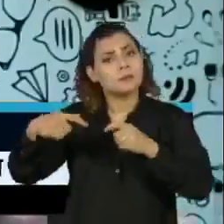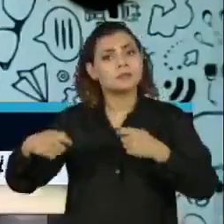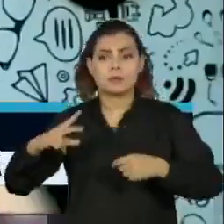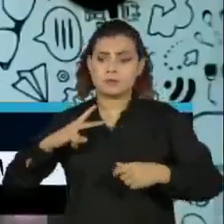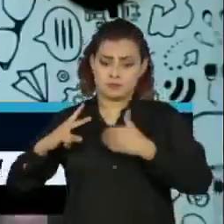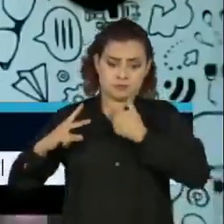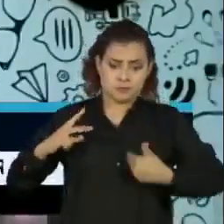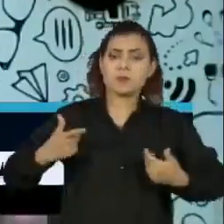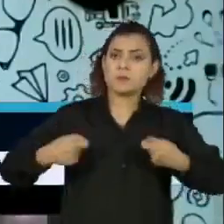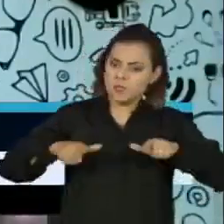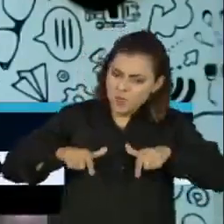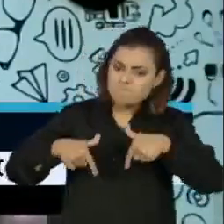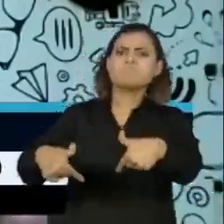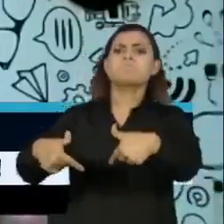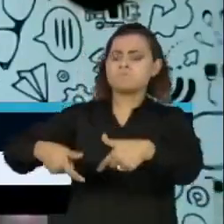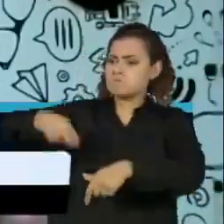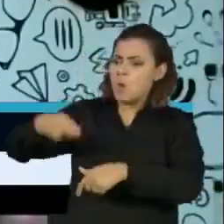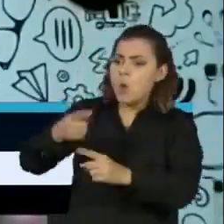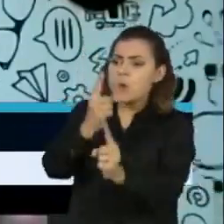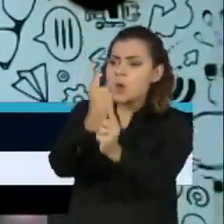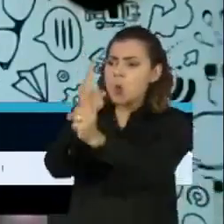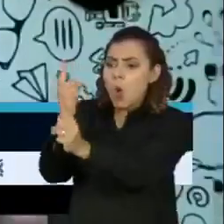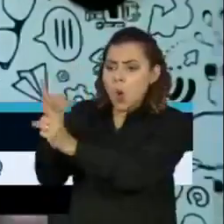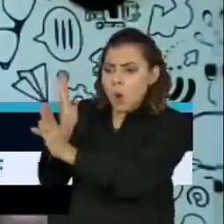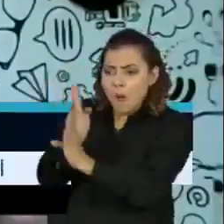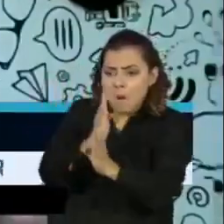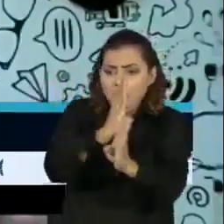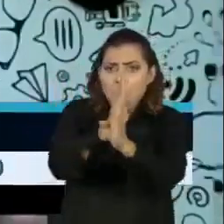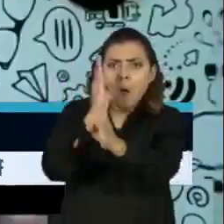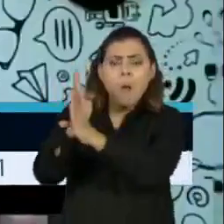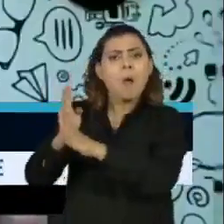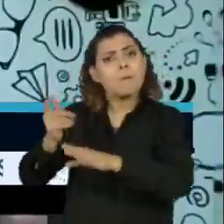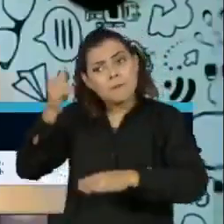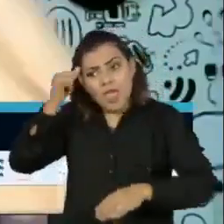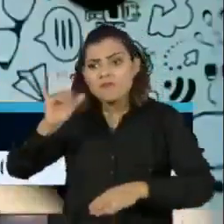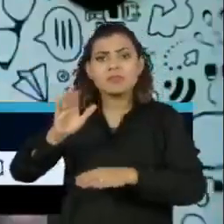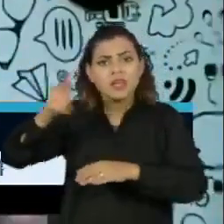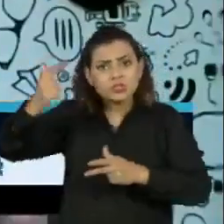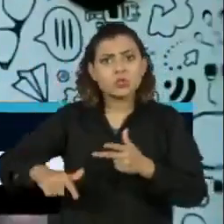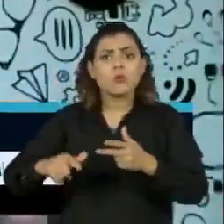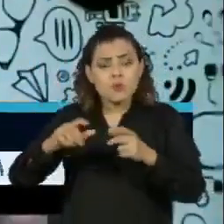pública, não só para identificar a origem, mas principalmente para mitigar,